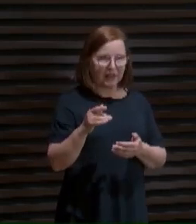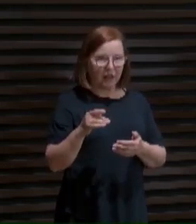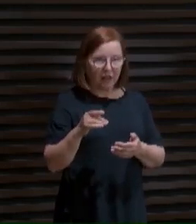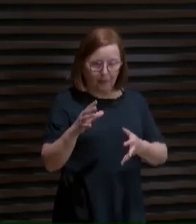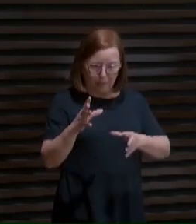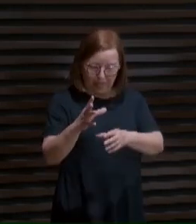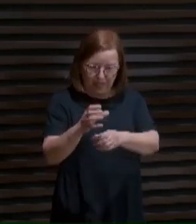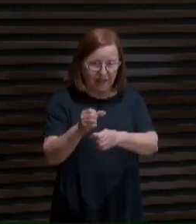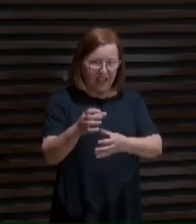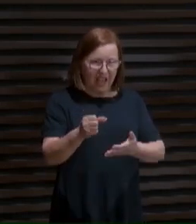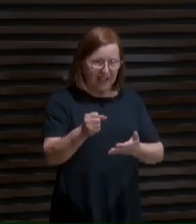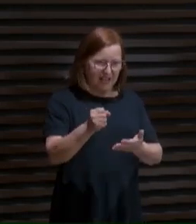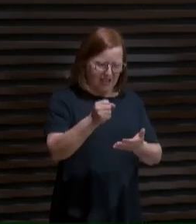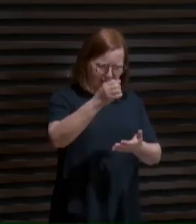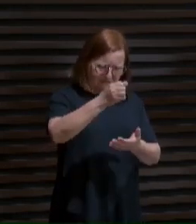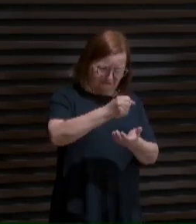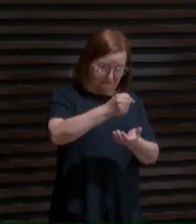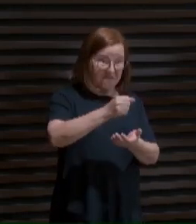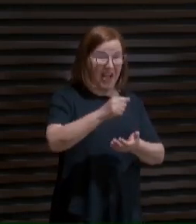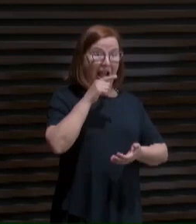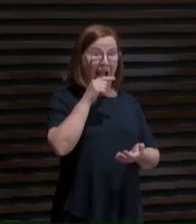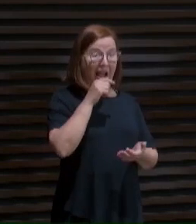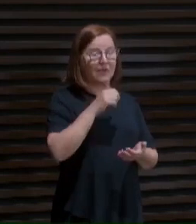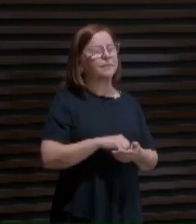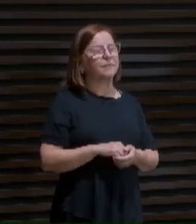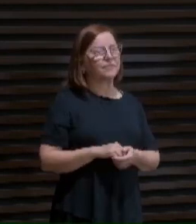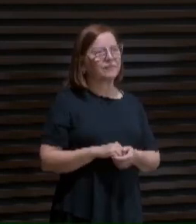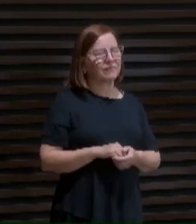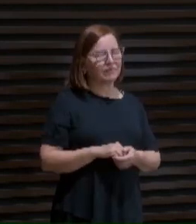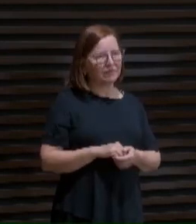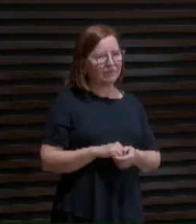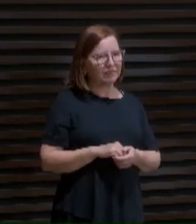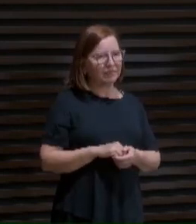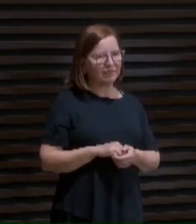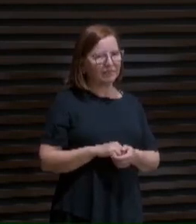taça. Ok. Vamos lá.